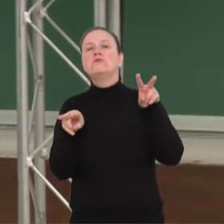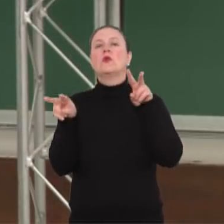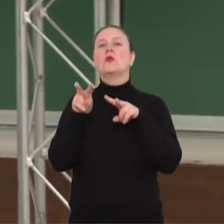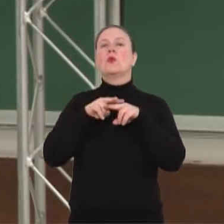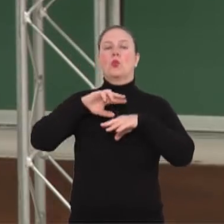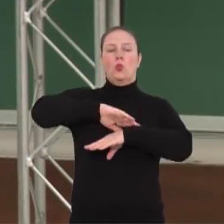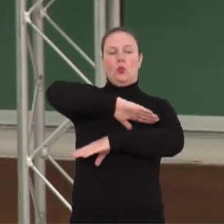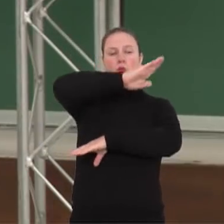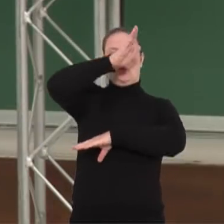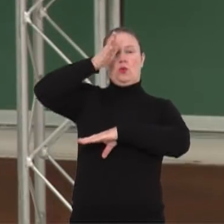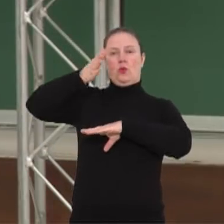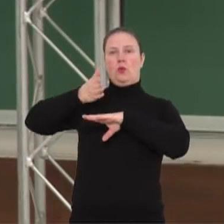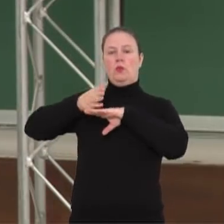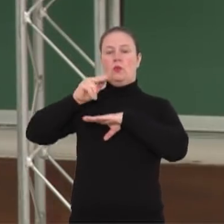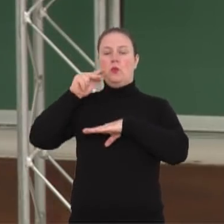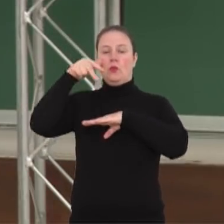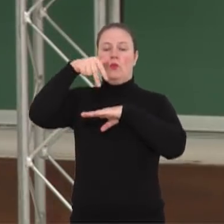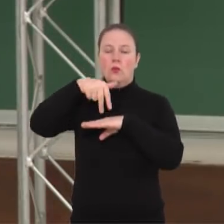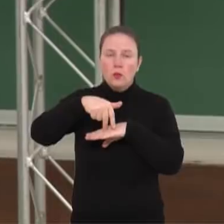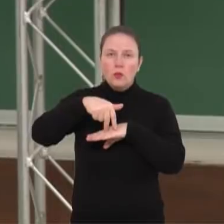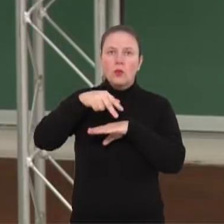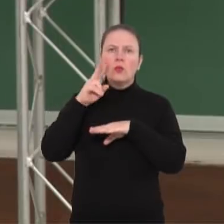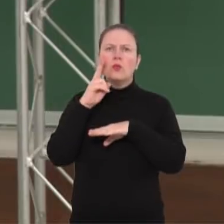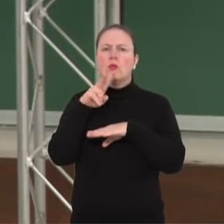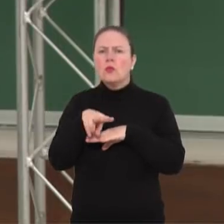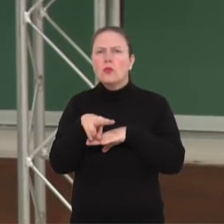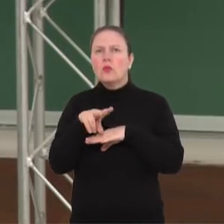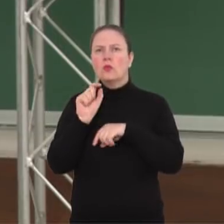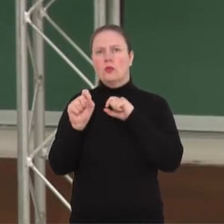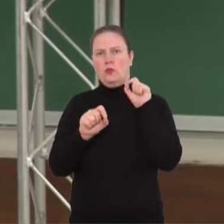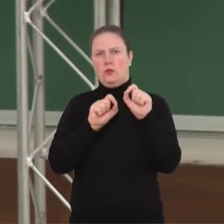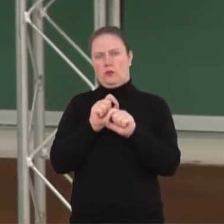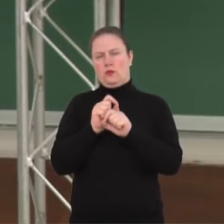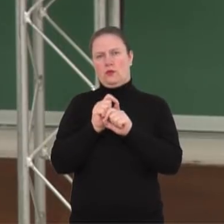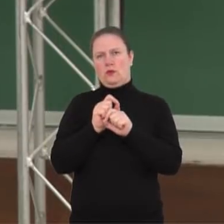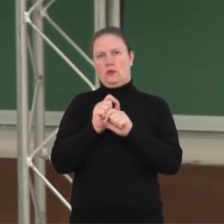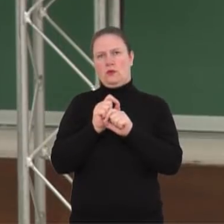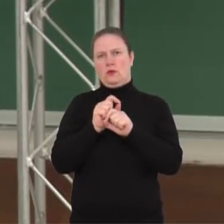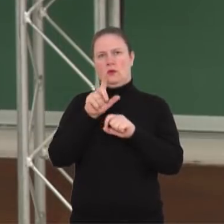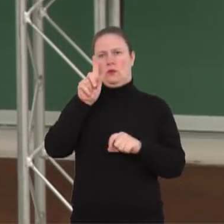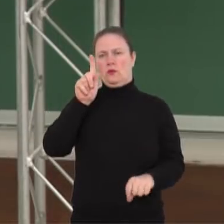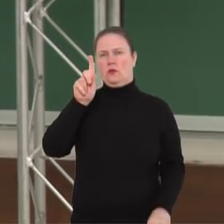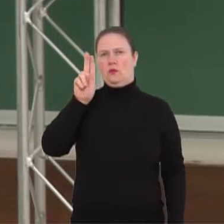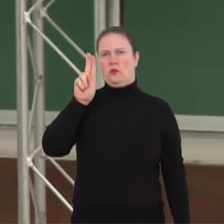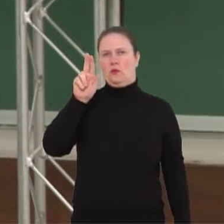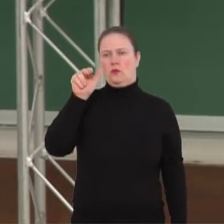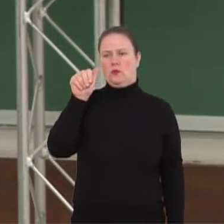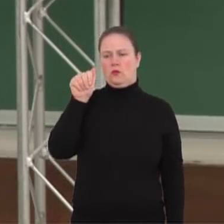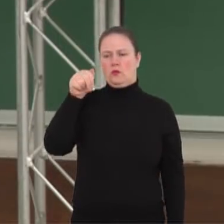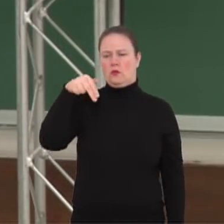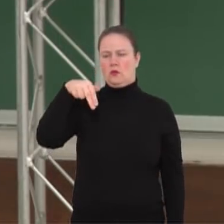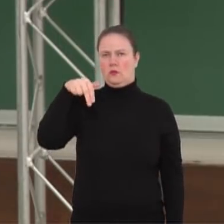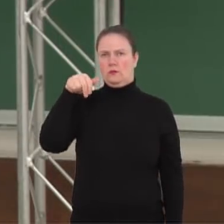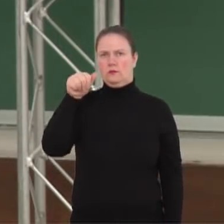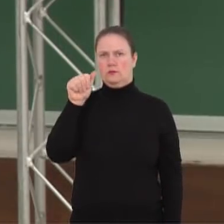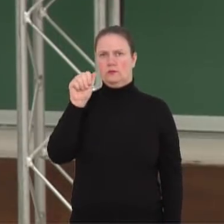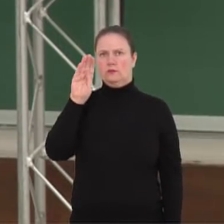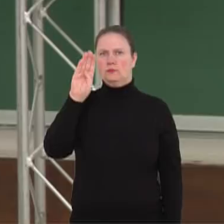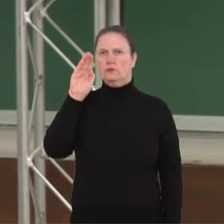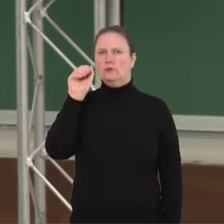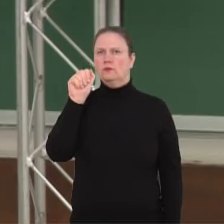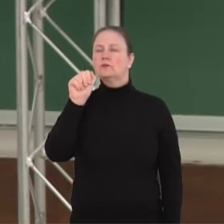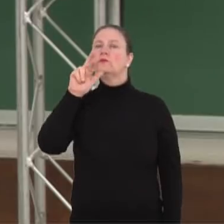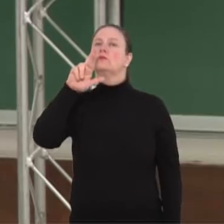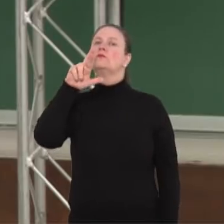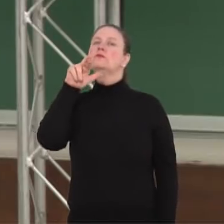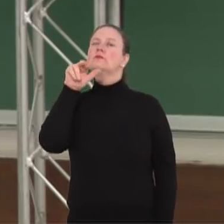de Açúcar? O que eu consigo ver lá de cima? A Guanabara Bay. O que será que é isso? Então eu quero que